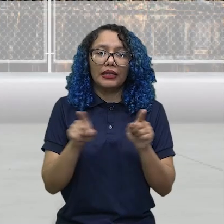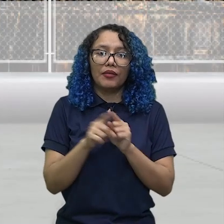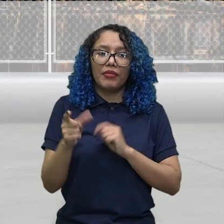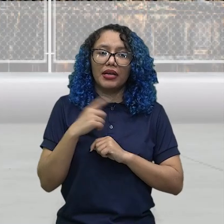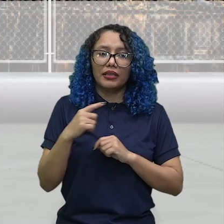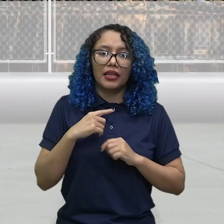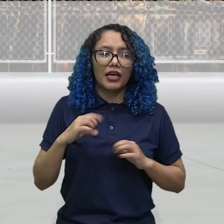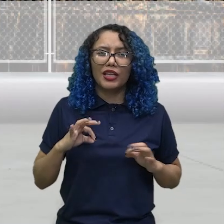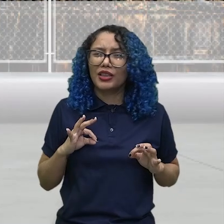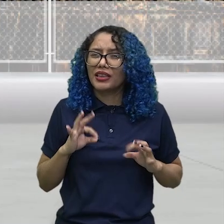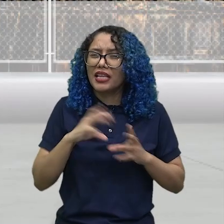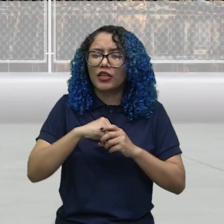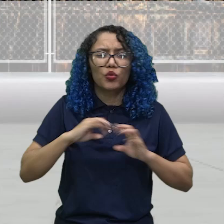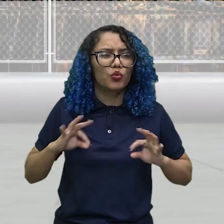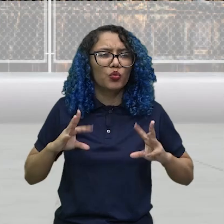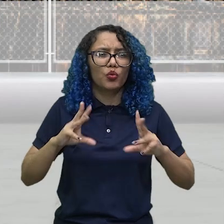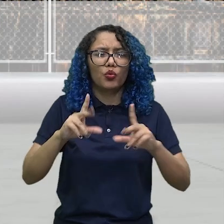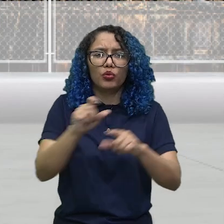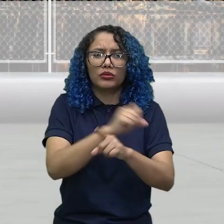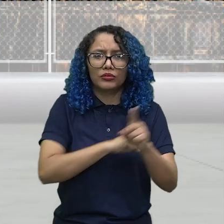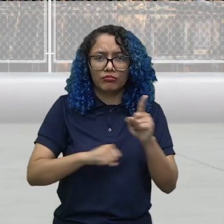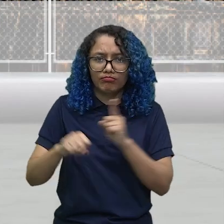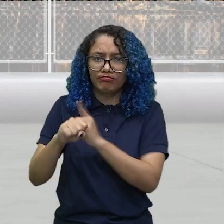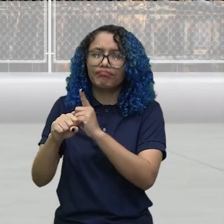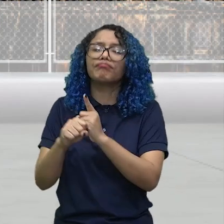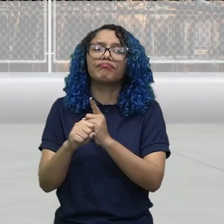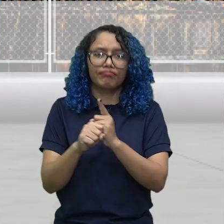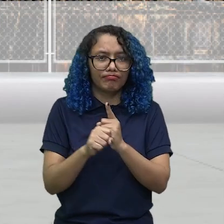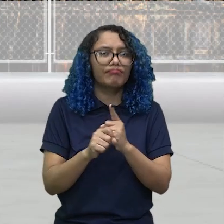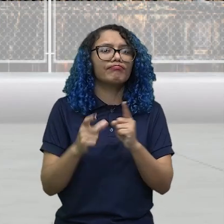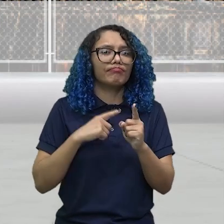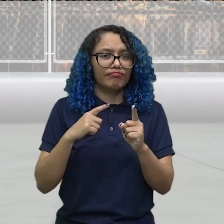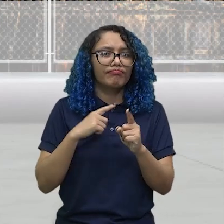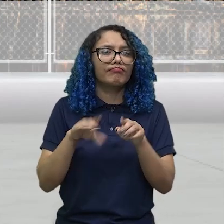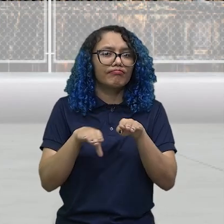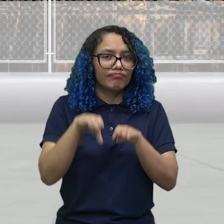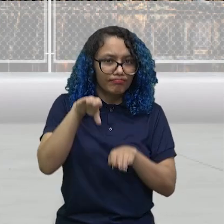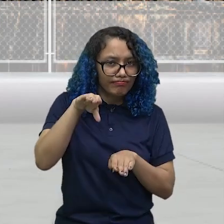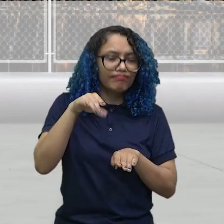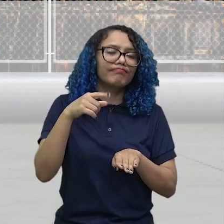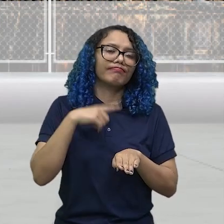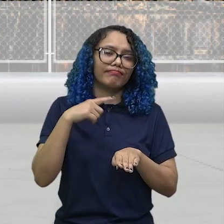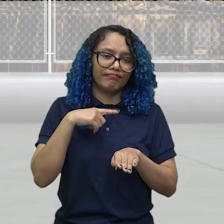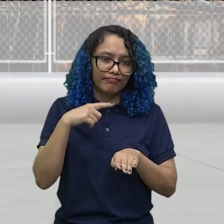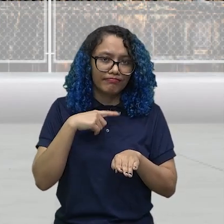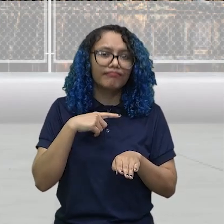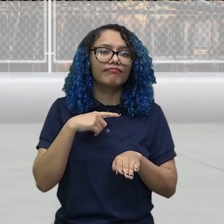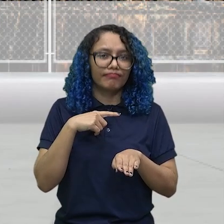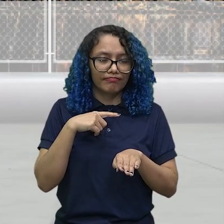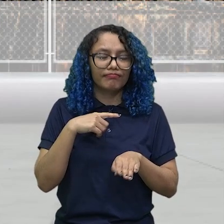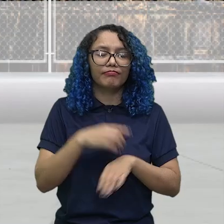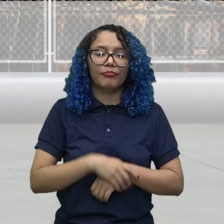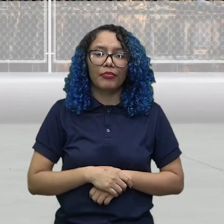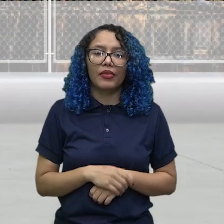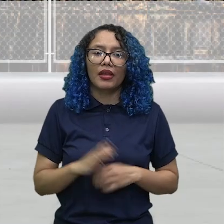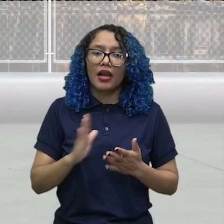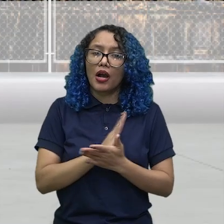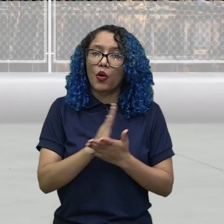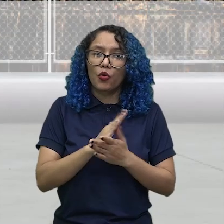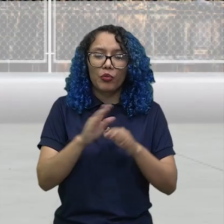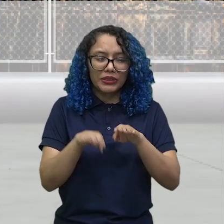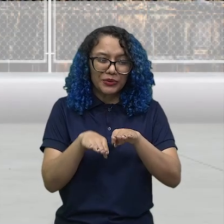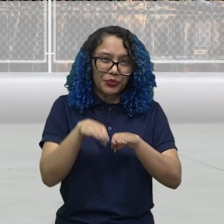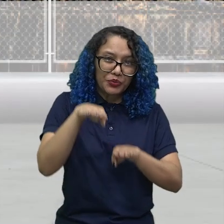ali em todas as sociedades. Todas as sociedades apresentam ali desigualdades entre seus indivíduos.